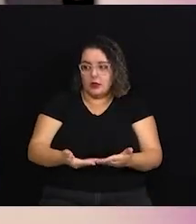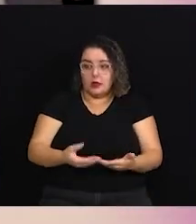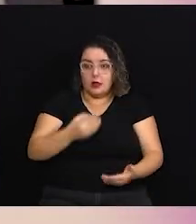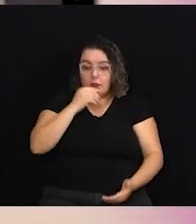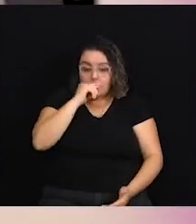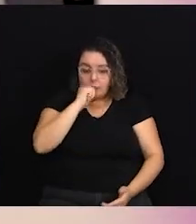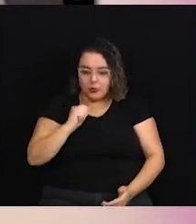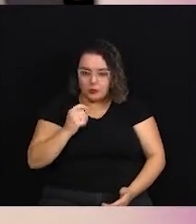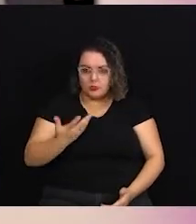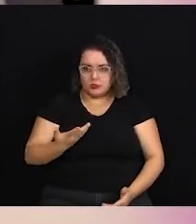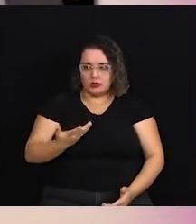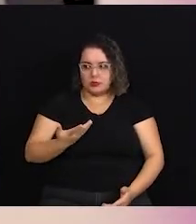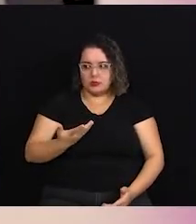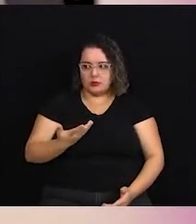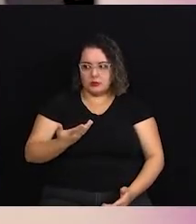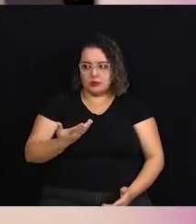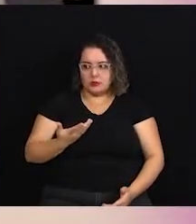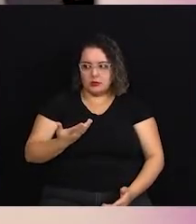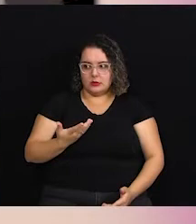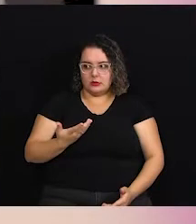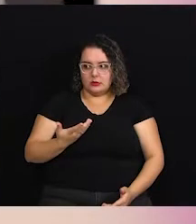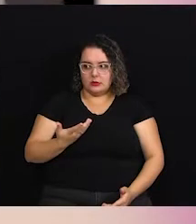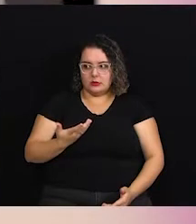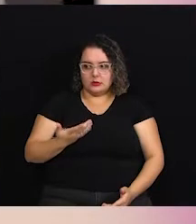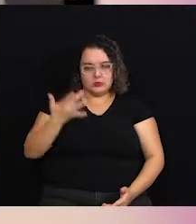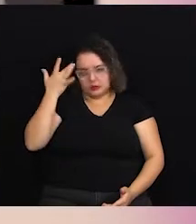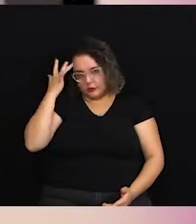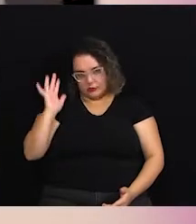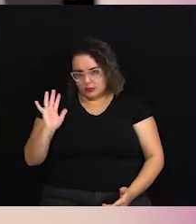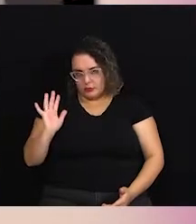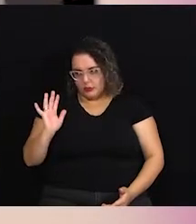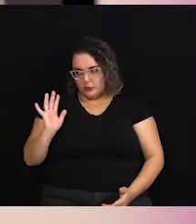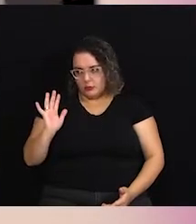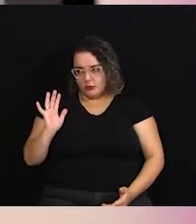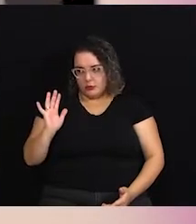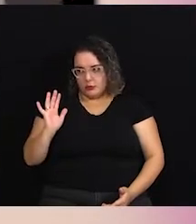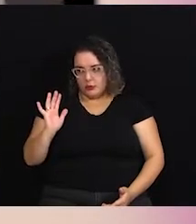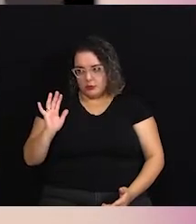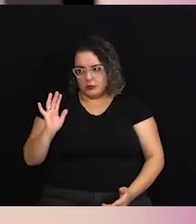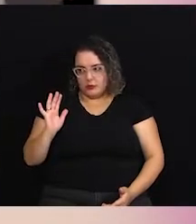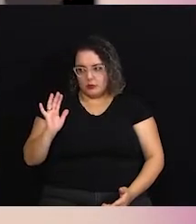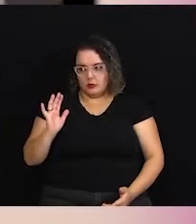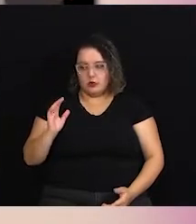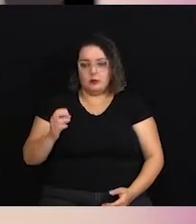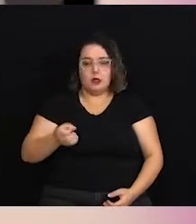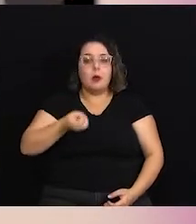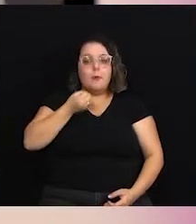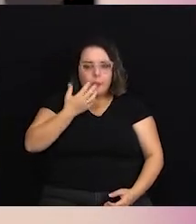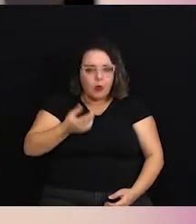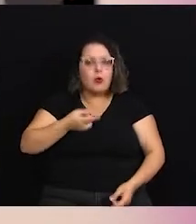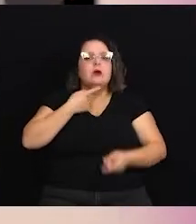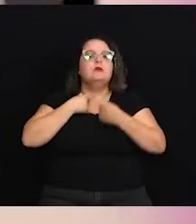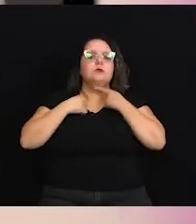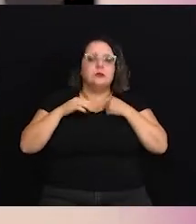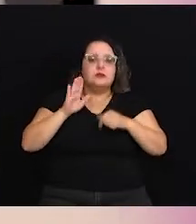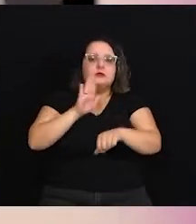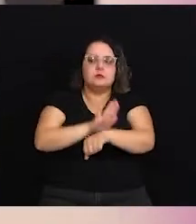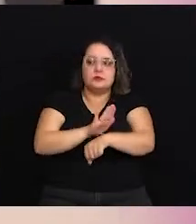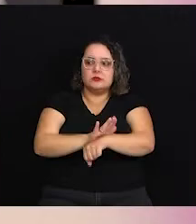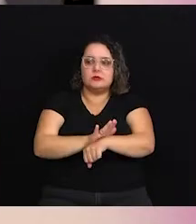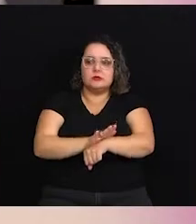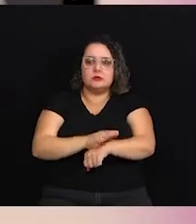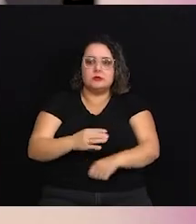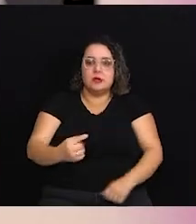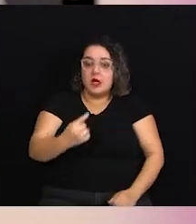puxa língua e ela se não souber ela vai na maior boa vontade e vai